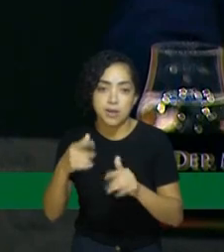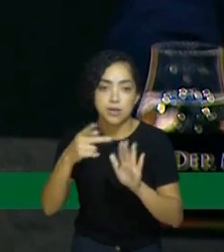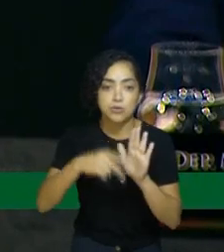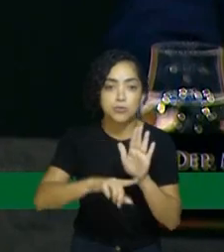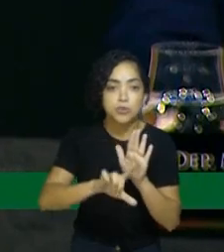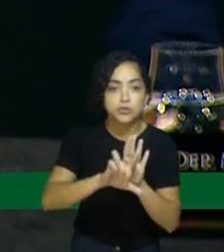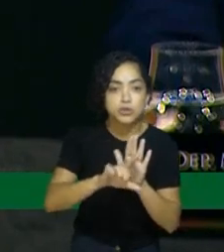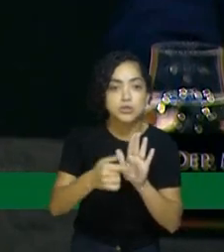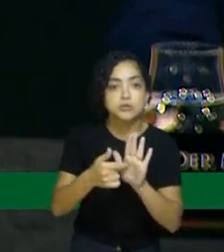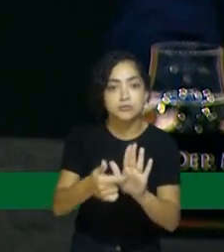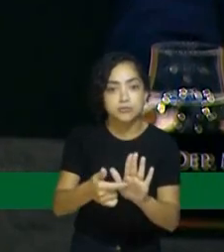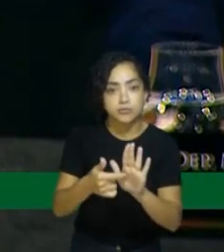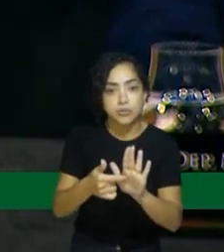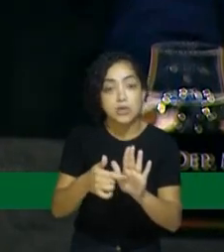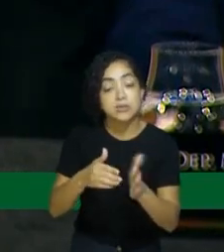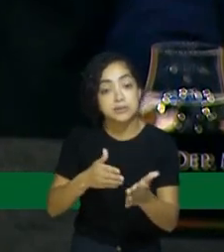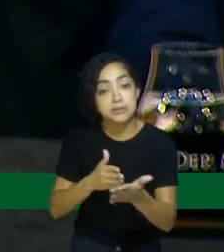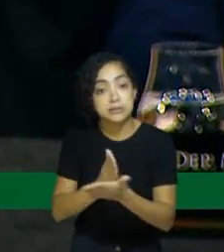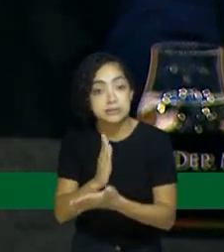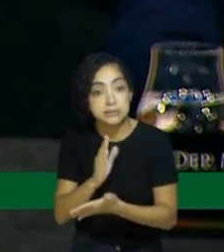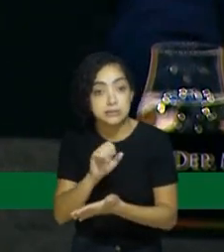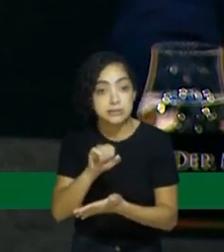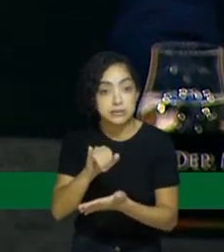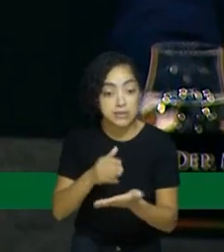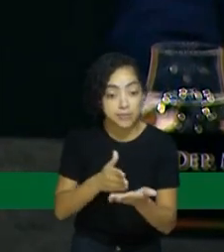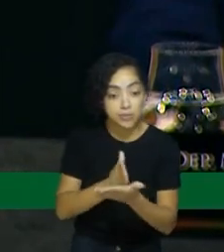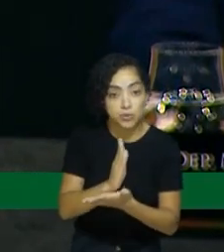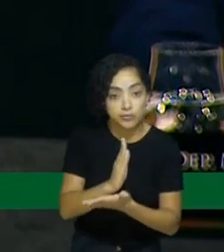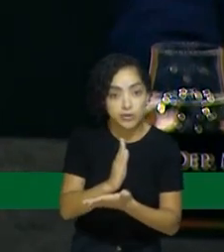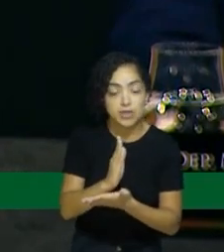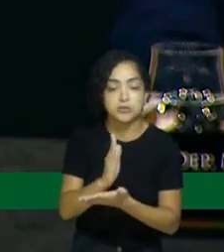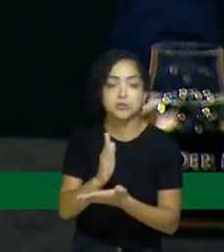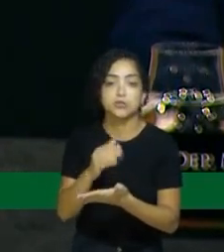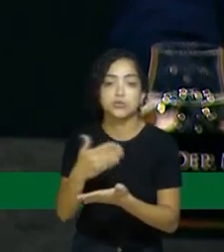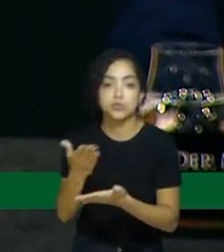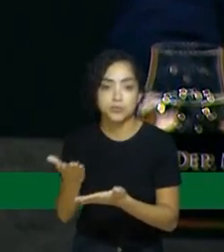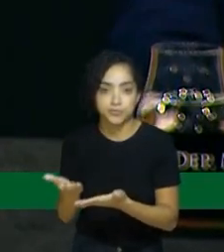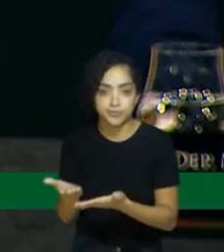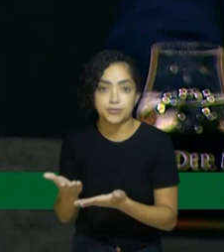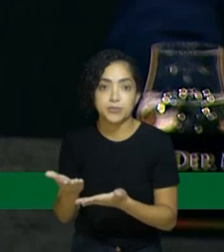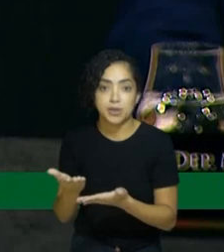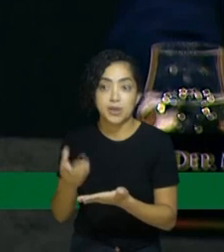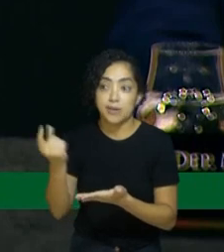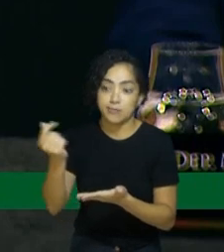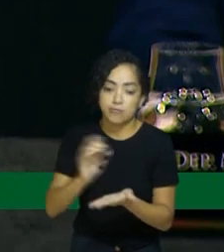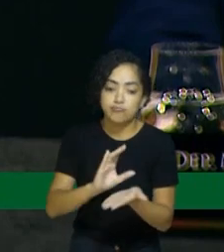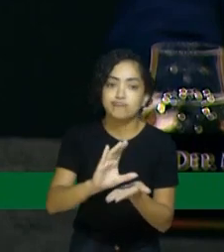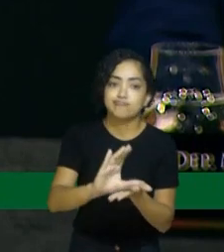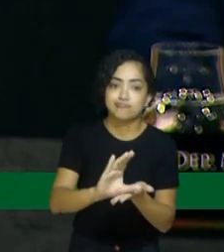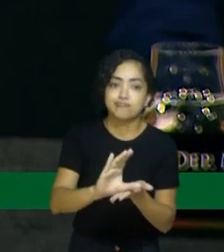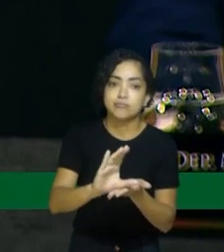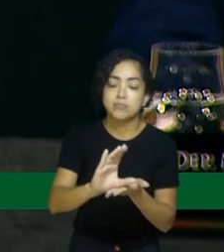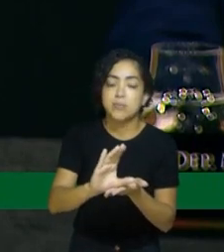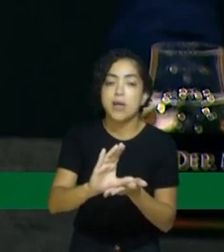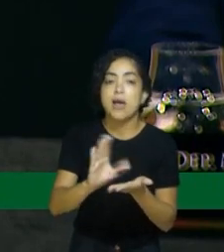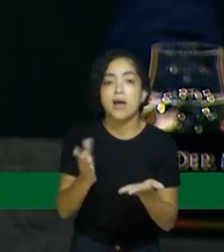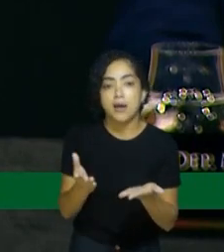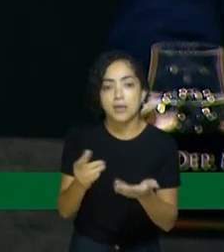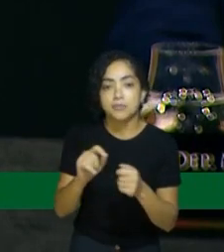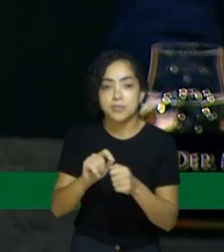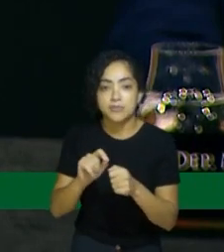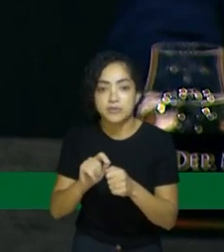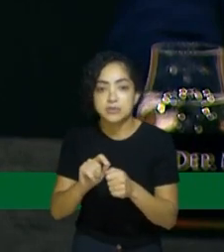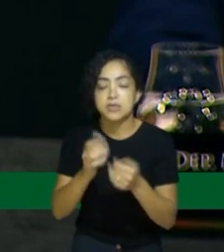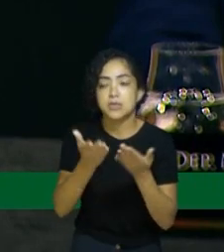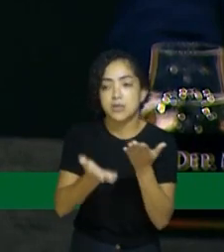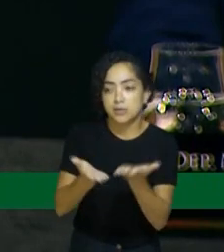conforme a aprovação dos Senhores juízes os a verba vem e a gente executa o projeto para poder atender